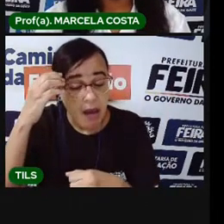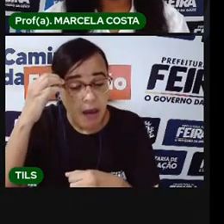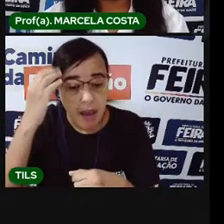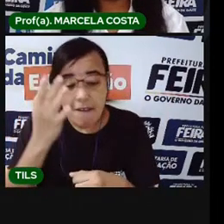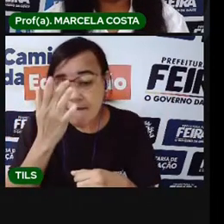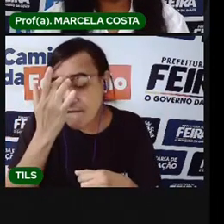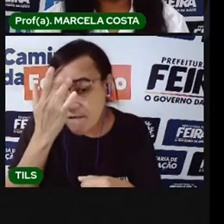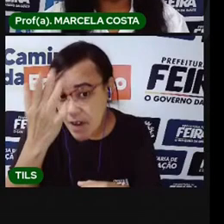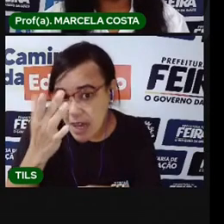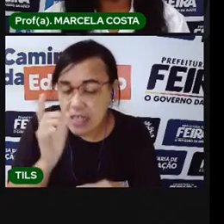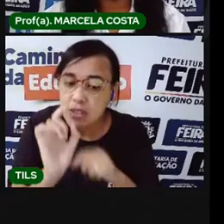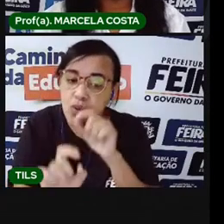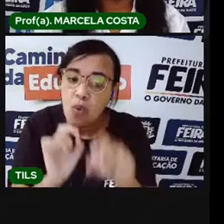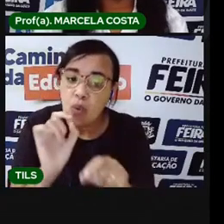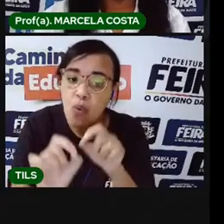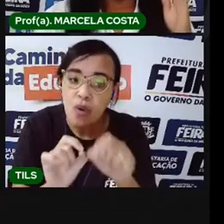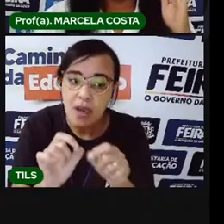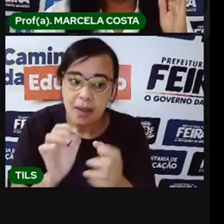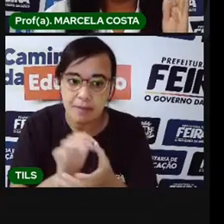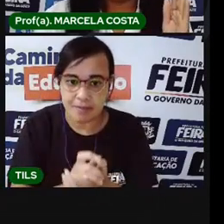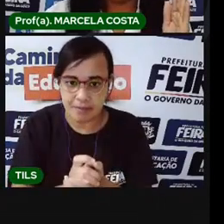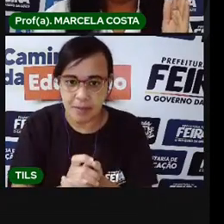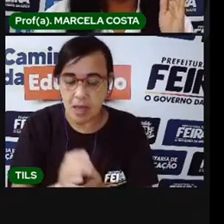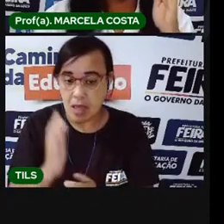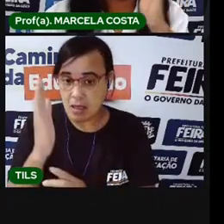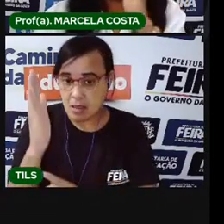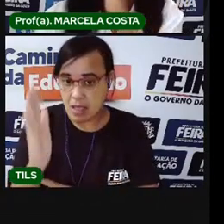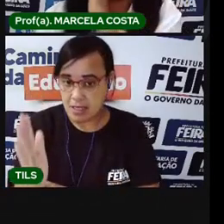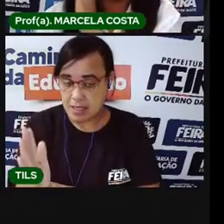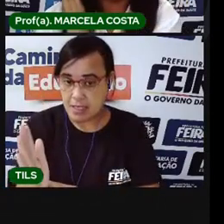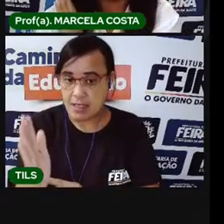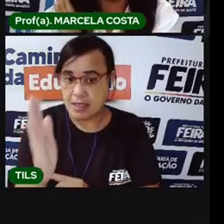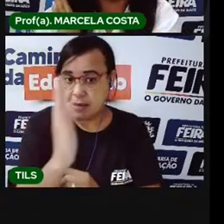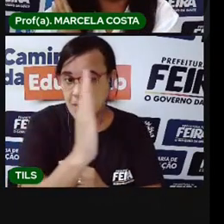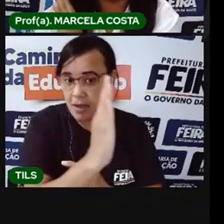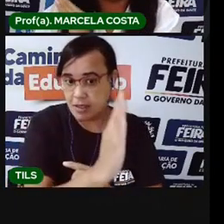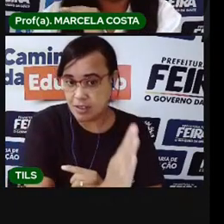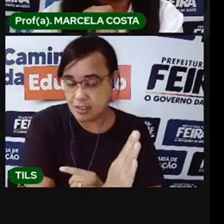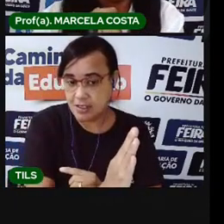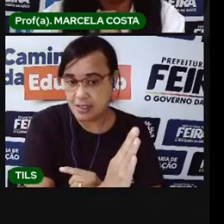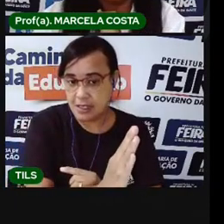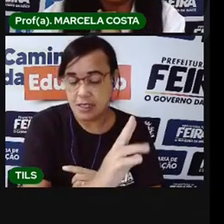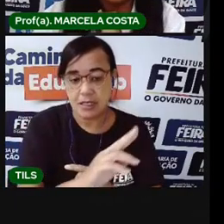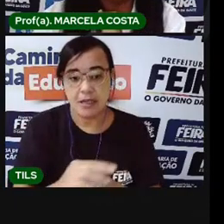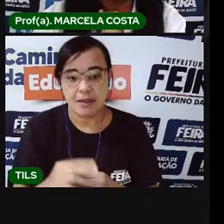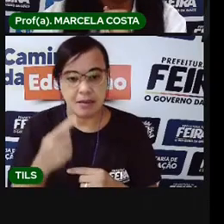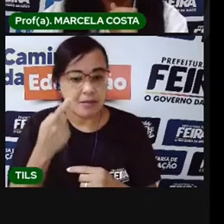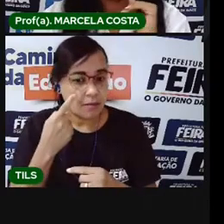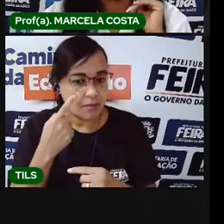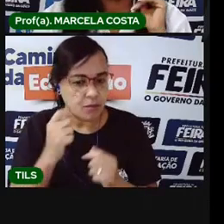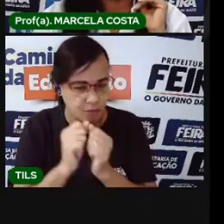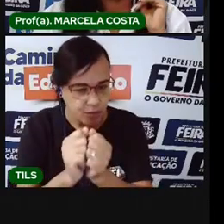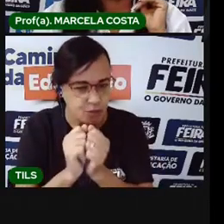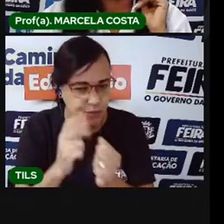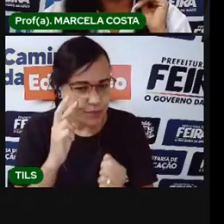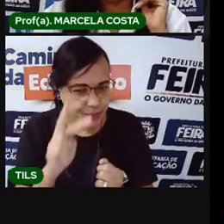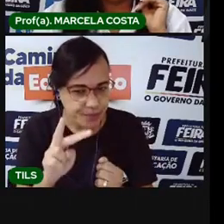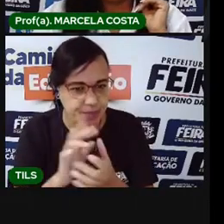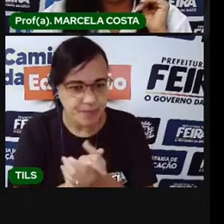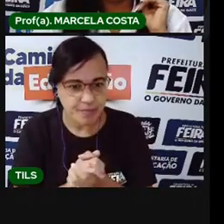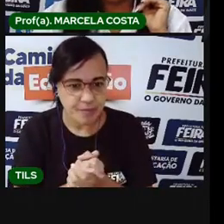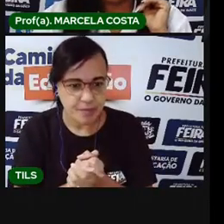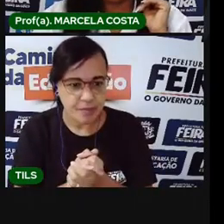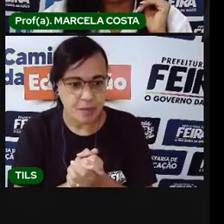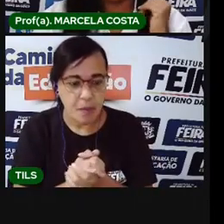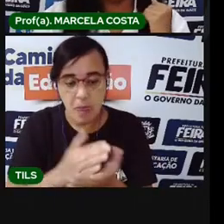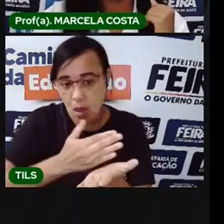Você pode começar a ler da esquerda para a direita. Vamos lá? Vamos